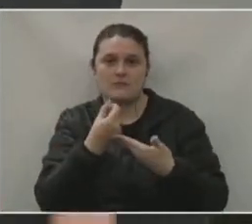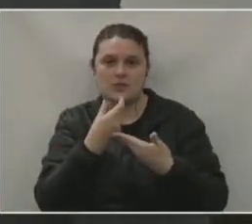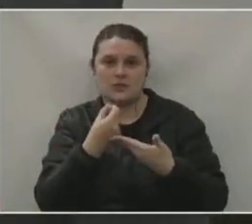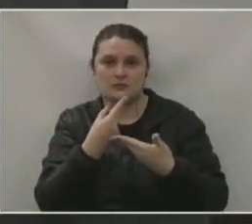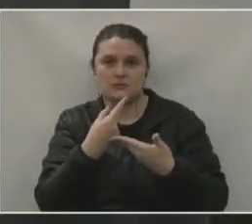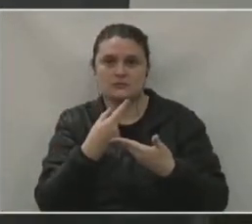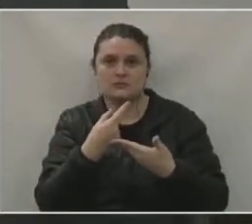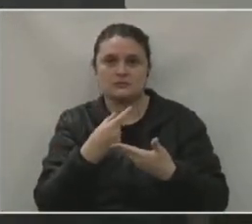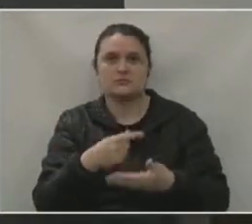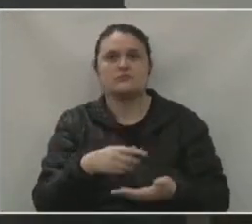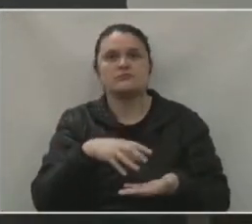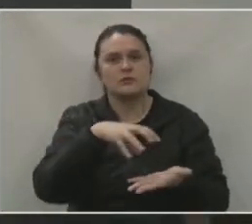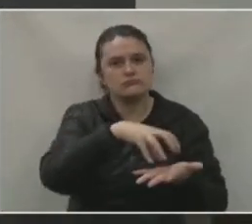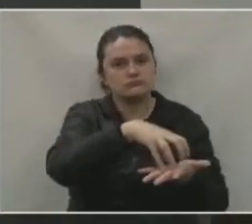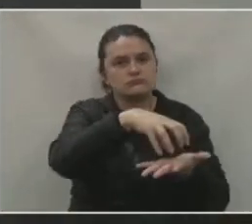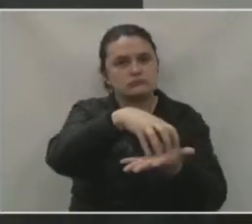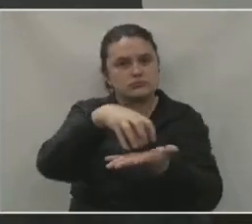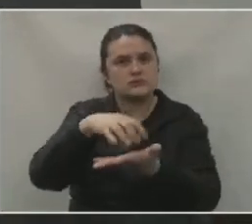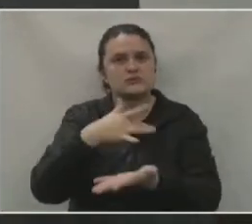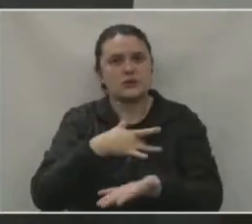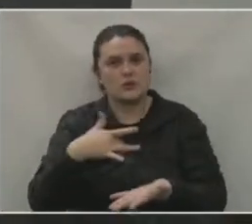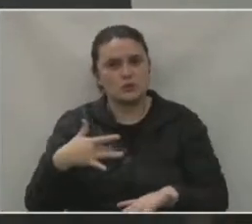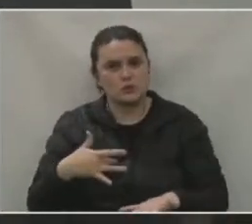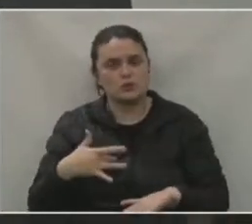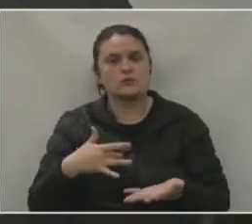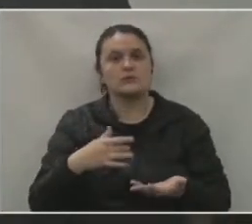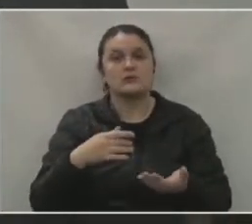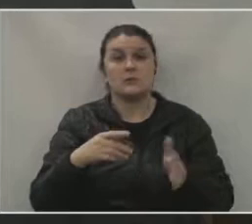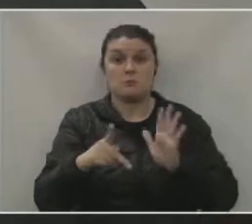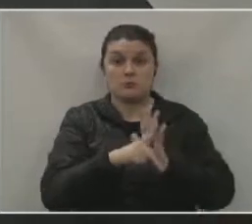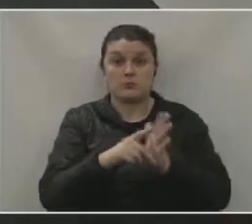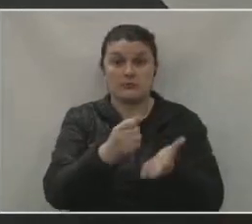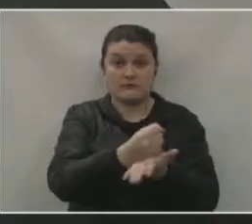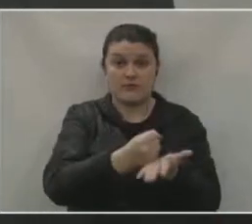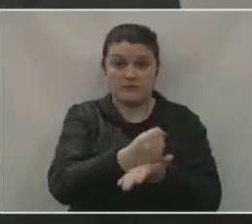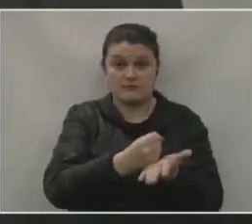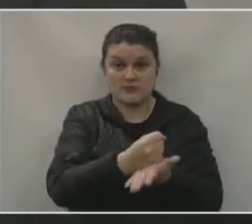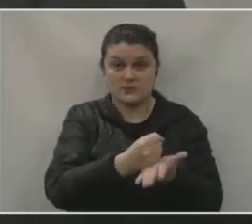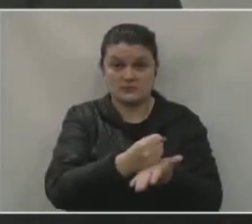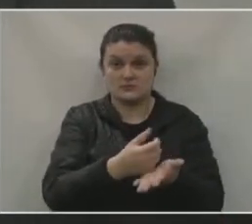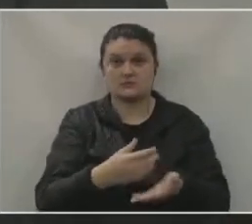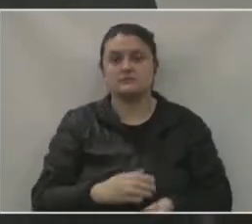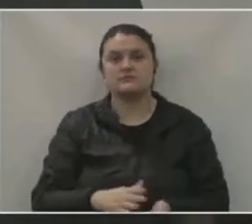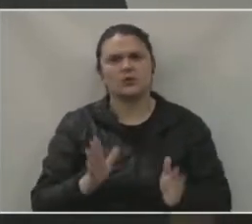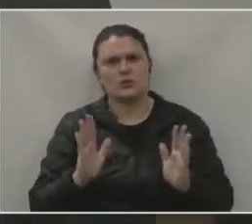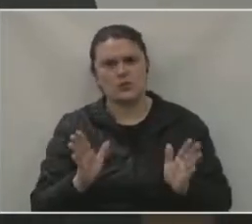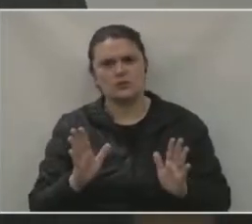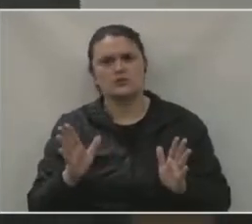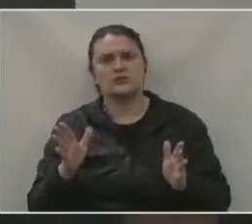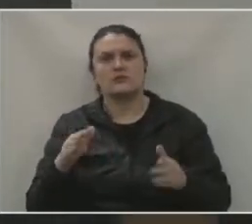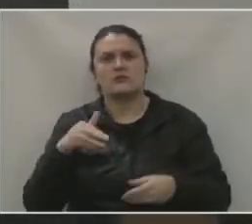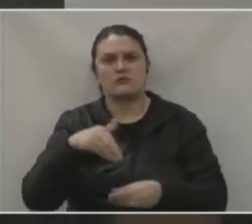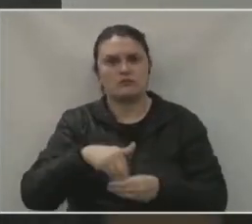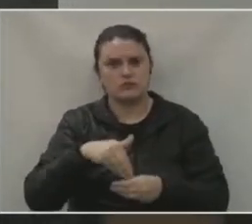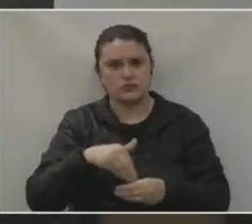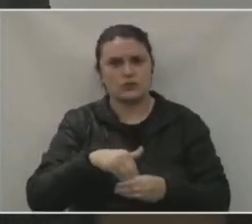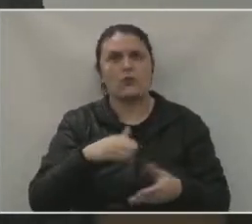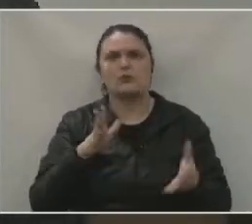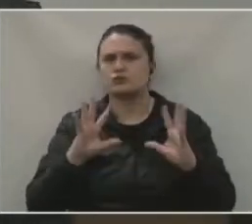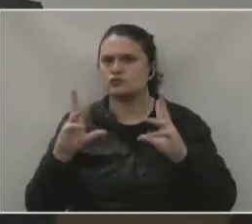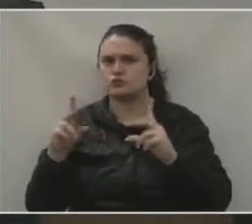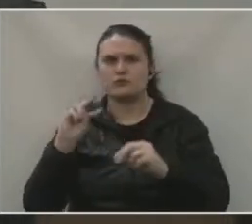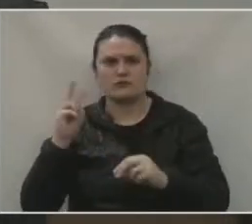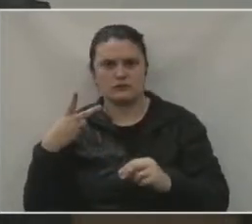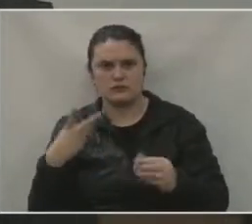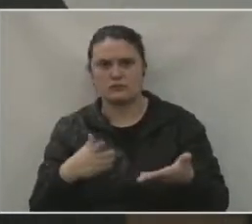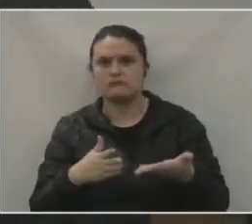em determinados pontos de coleta e tal, e que possa ser dado um destino correto a esses medicamentos. Hoje entrou aqui em votação, aprovado